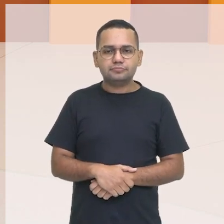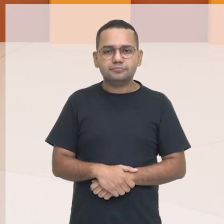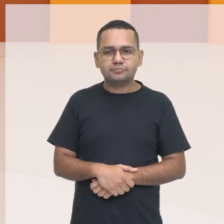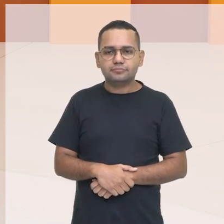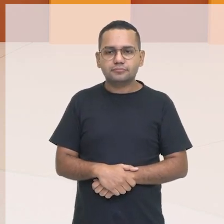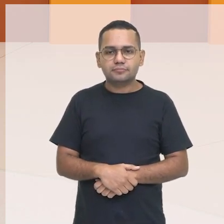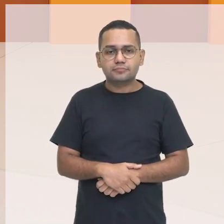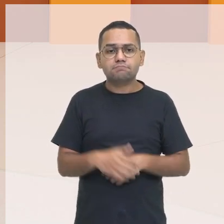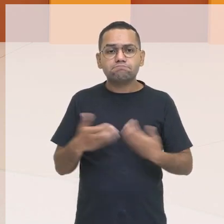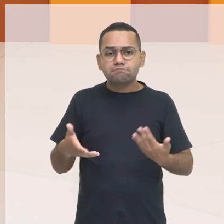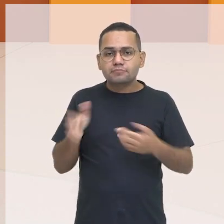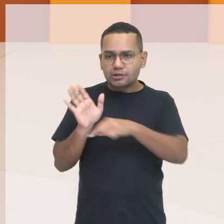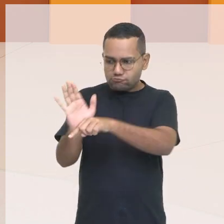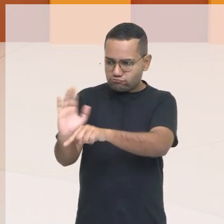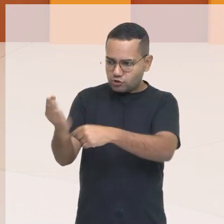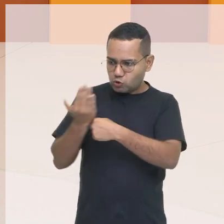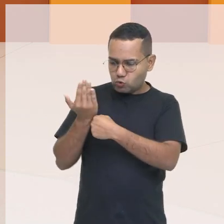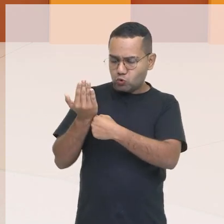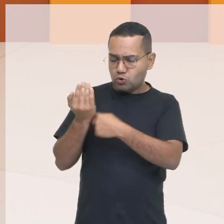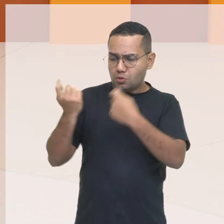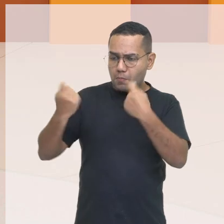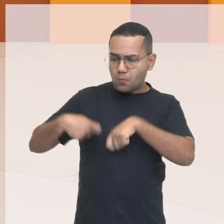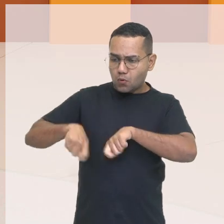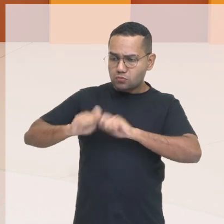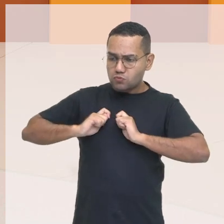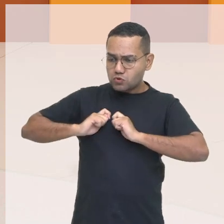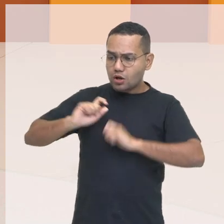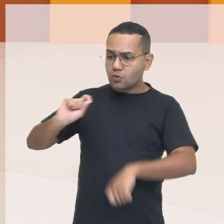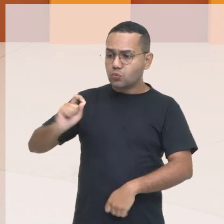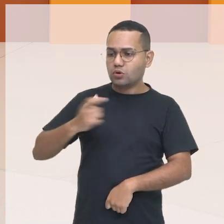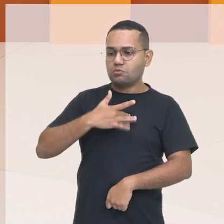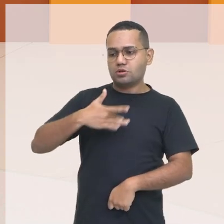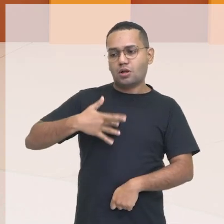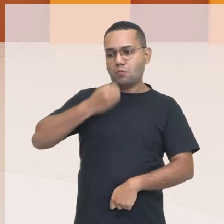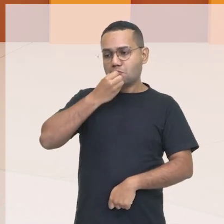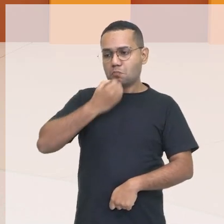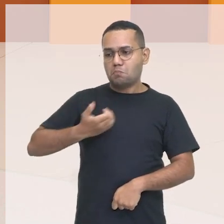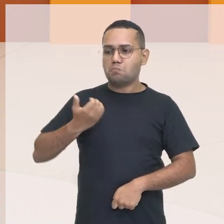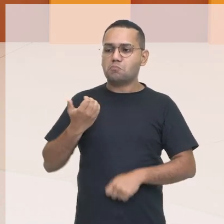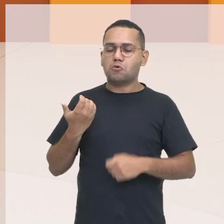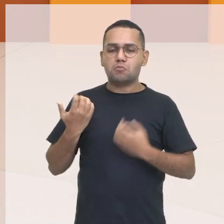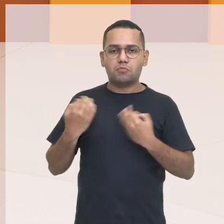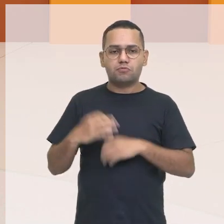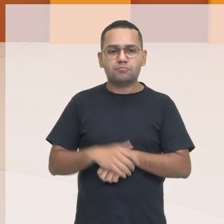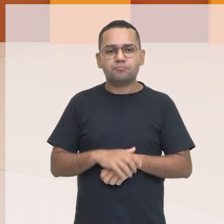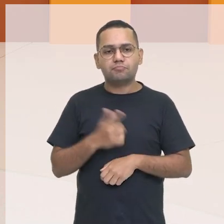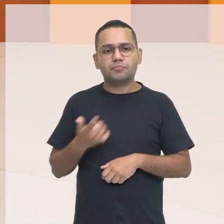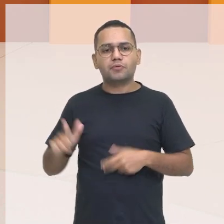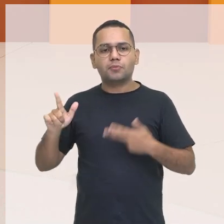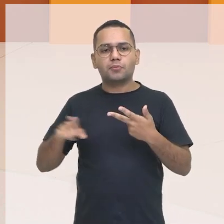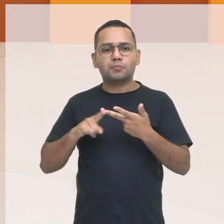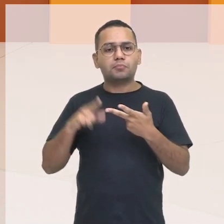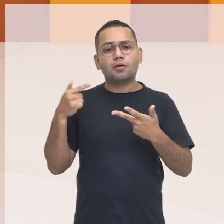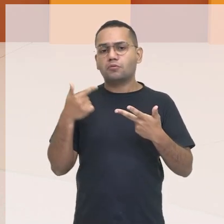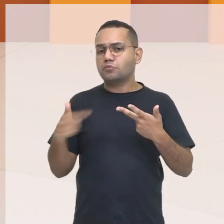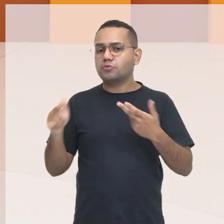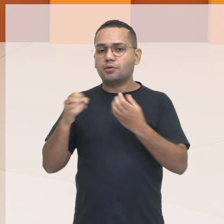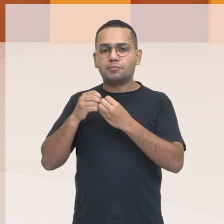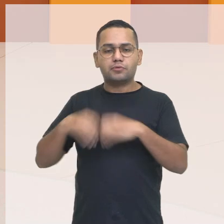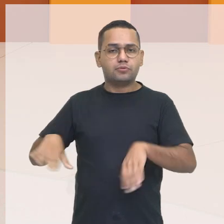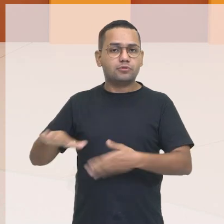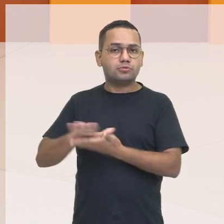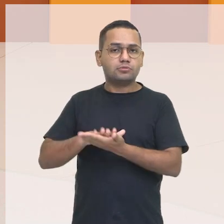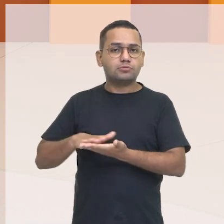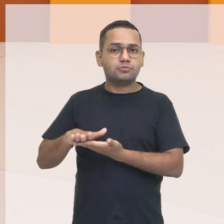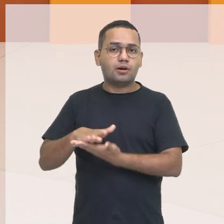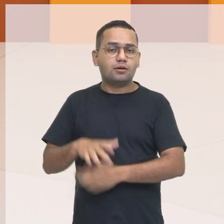bem-estar, ela tem que promover o bem-estar, a não maleficência, que é o contrário, não causar danos para o ser humano, para o seu